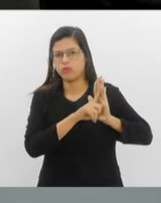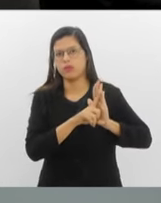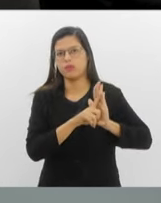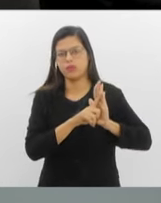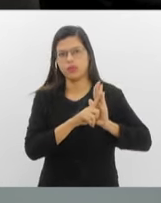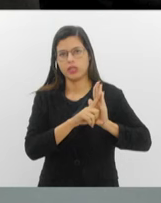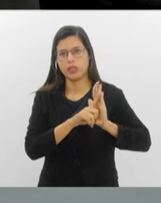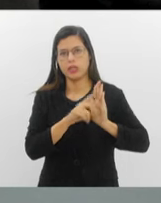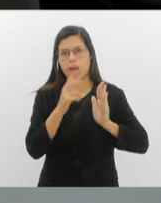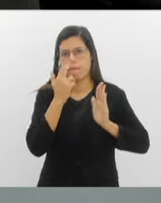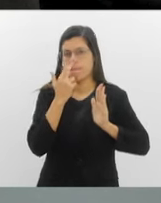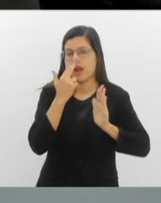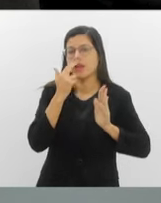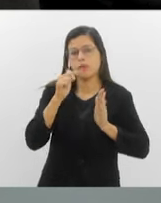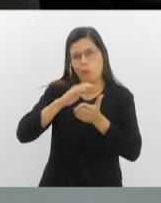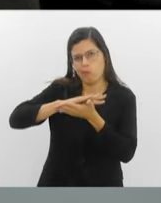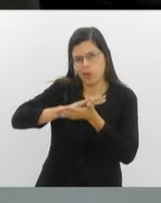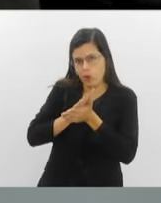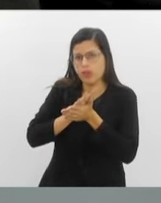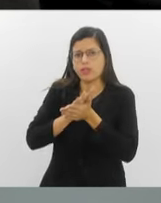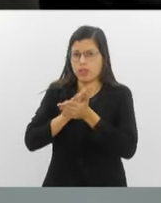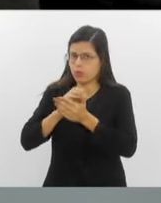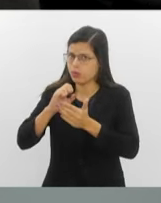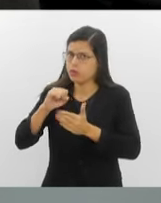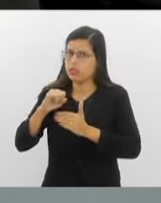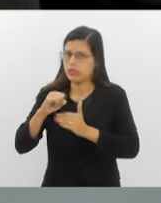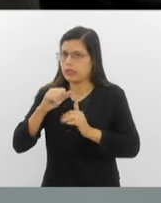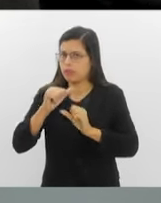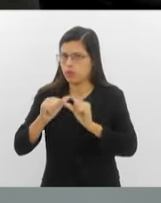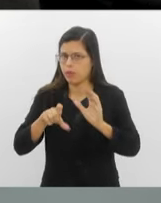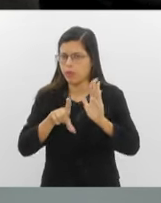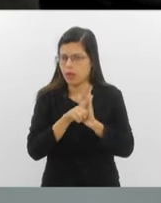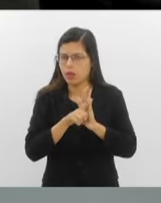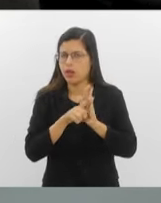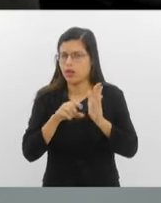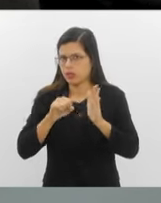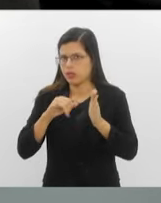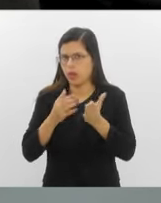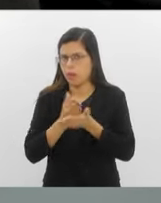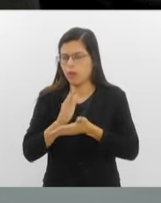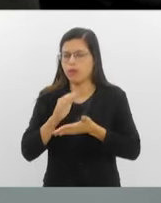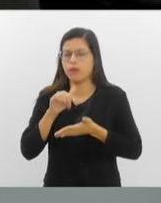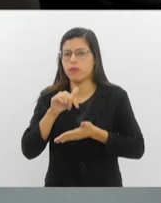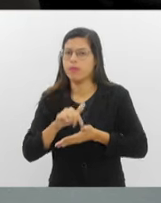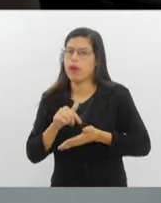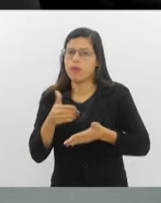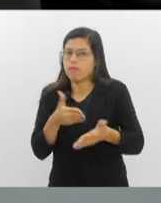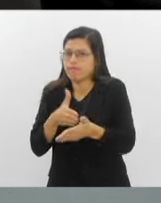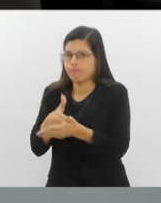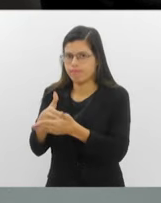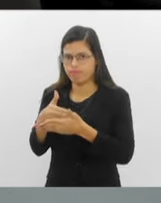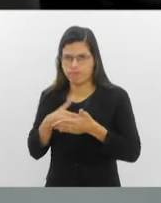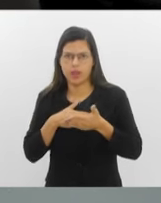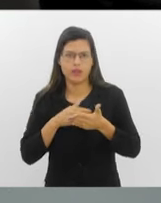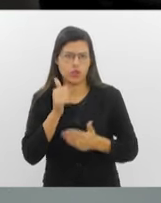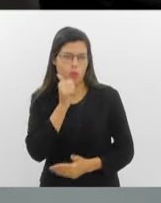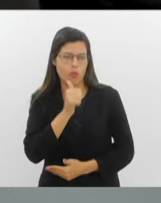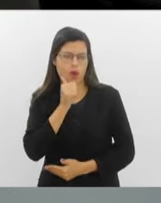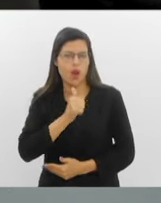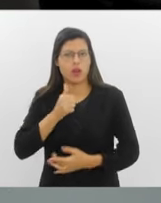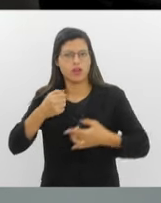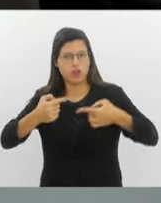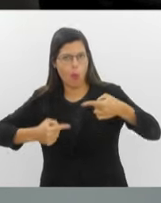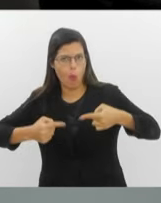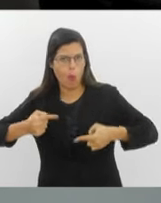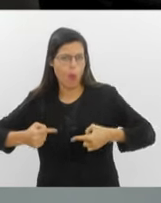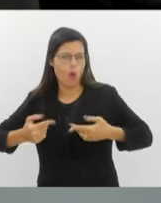uma discriminação, né? Se vira uma lei, impedindo que mulheres concorressem enquanto mulheres. Cabe destacar